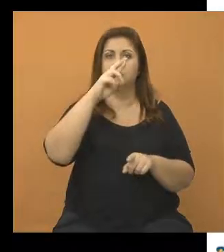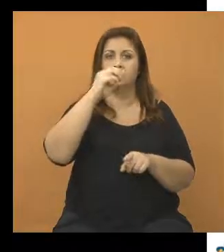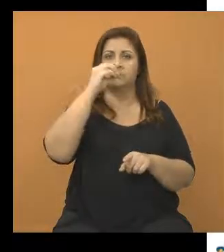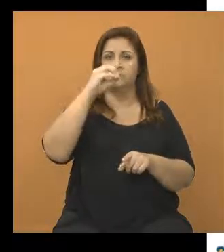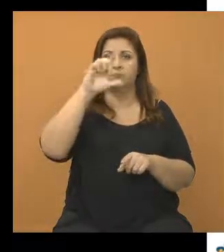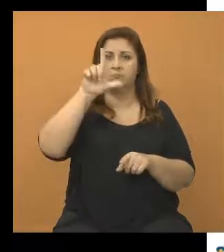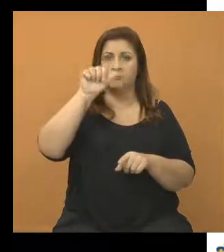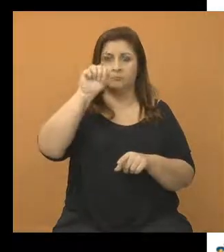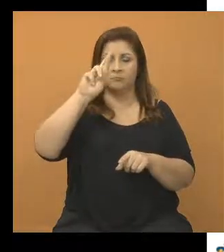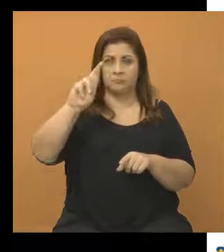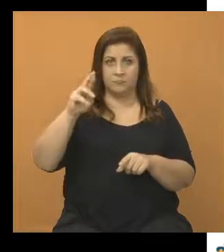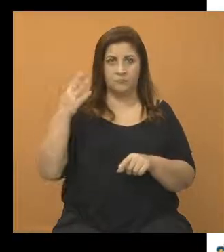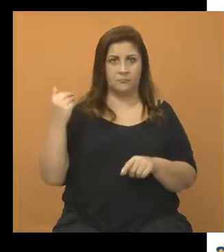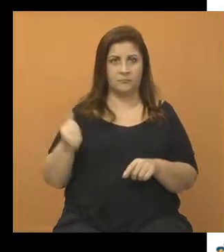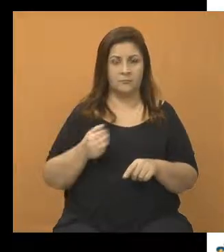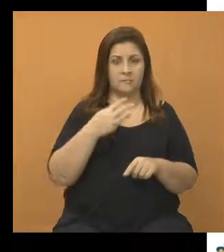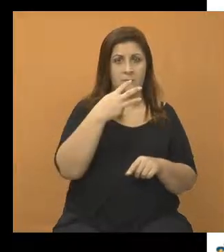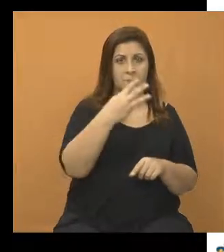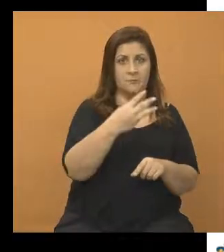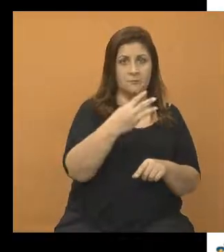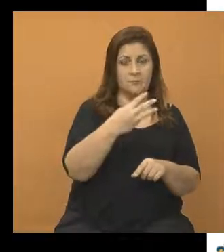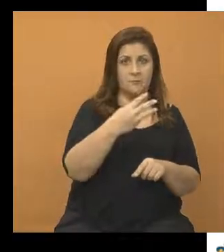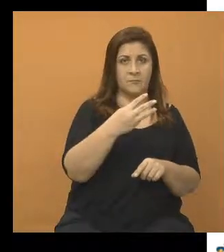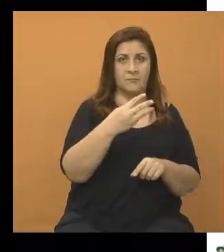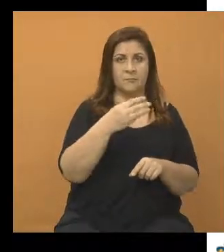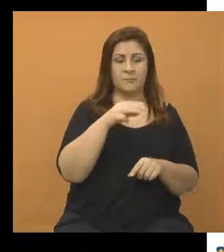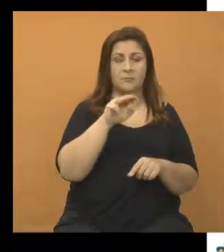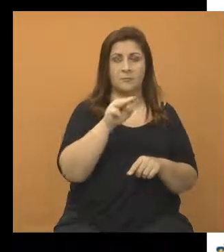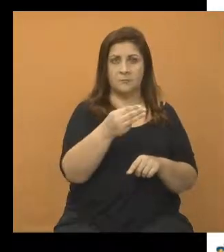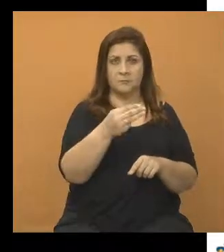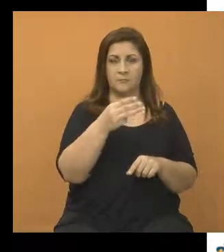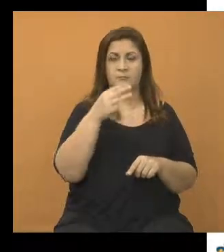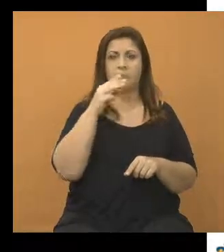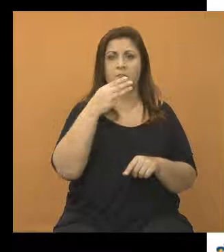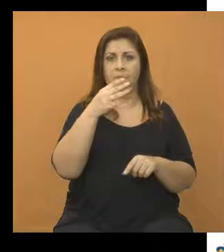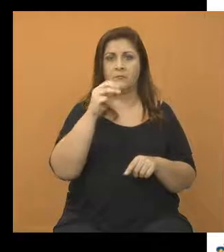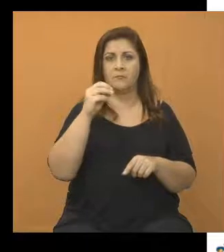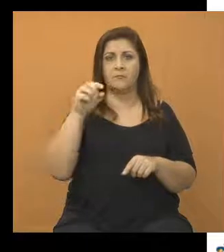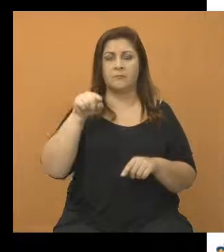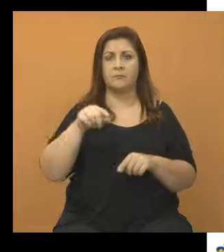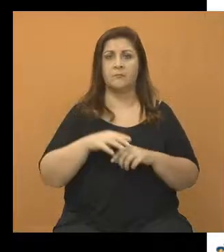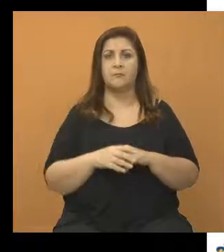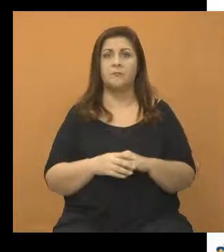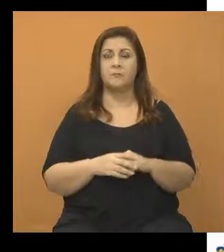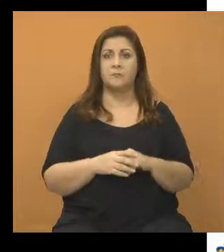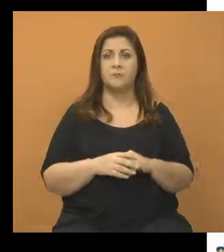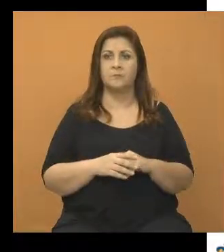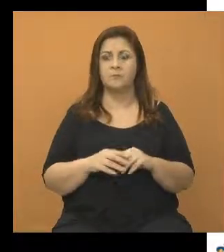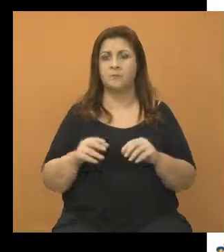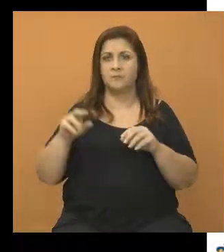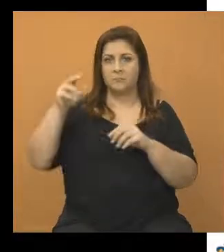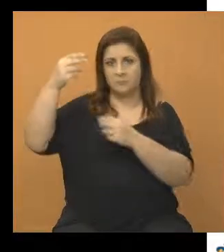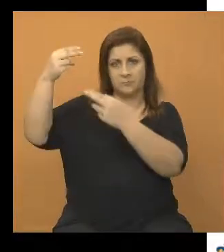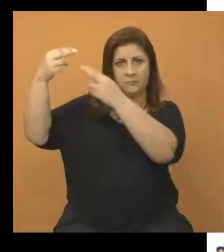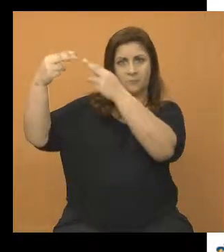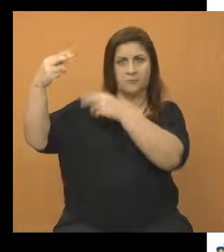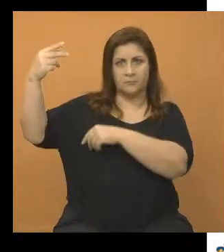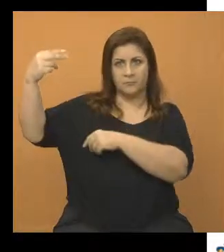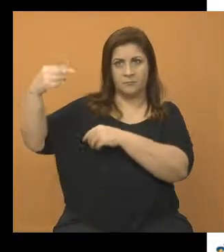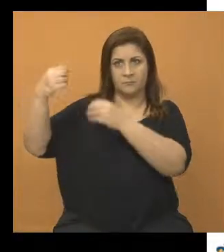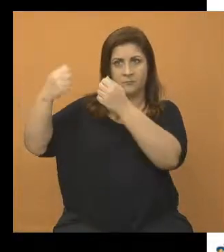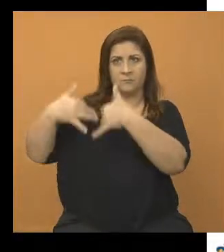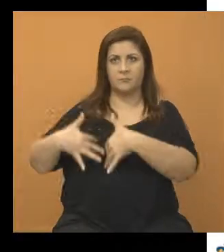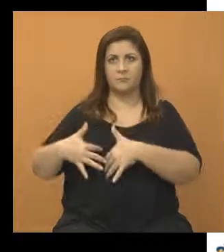3 para 4.300, 4 milhões e 300, foco em regularização fundiária, construção e reforma de